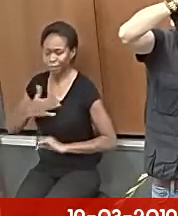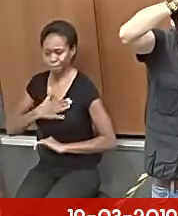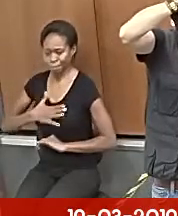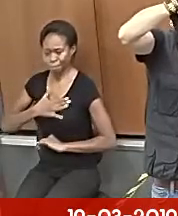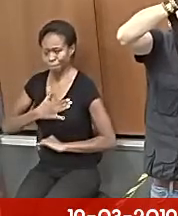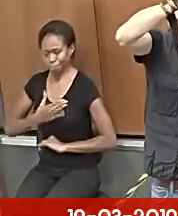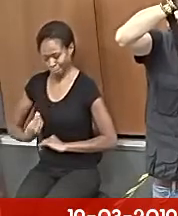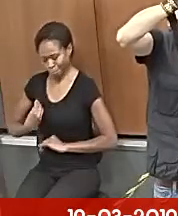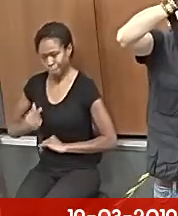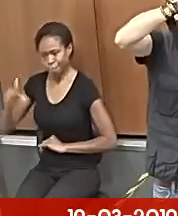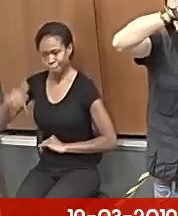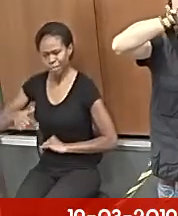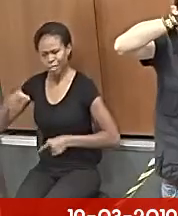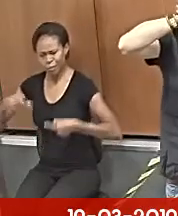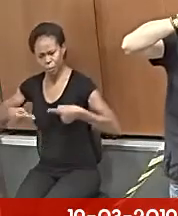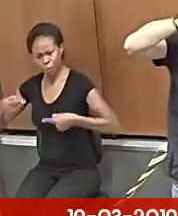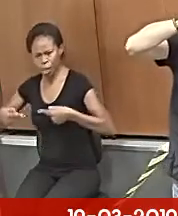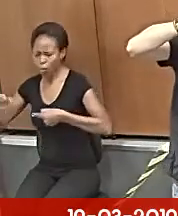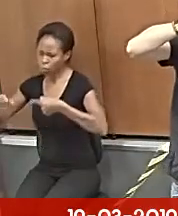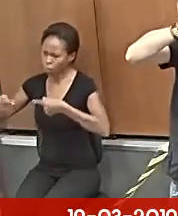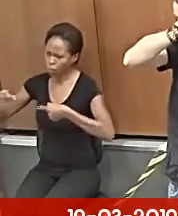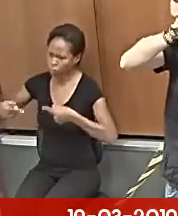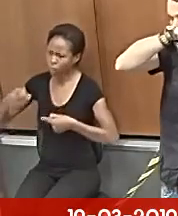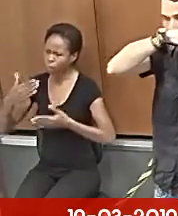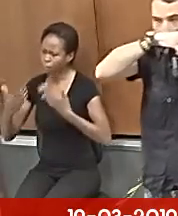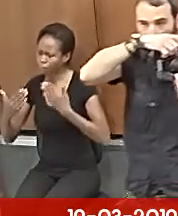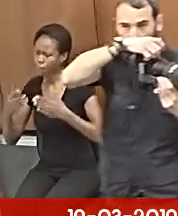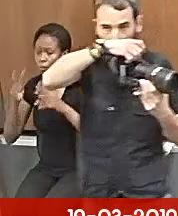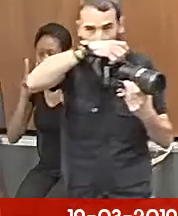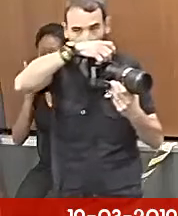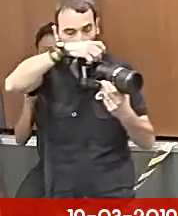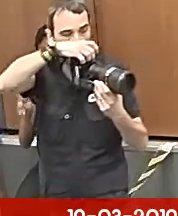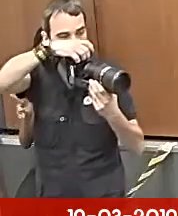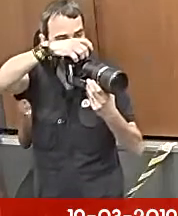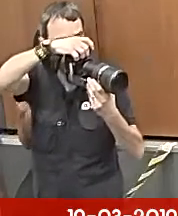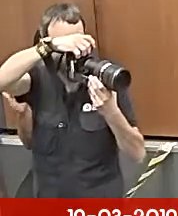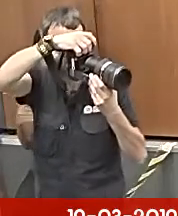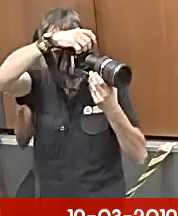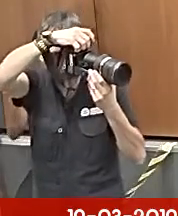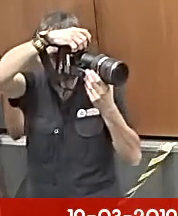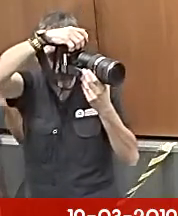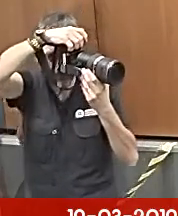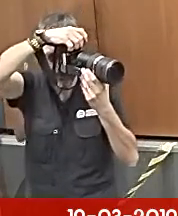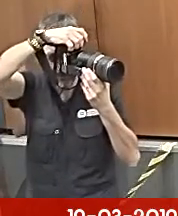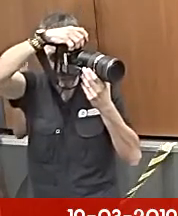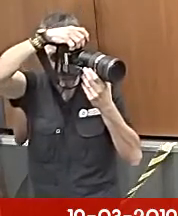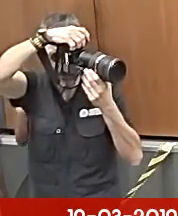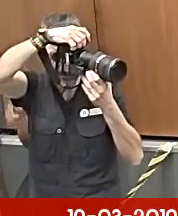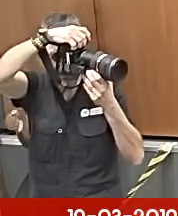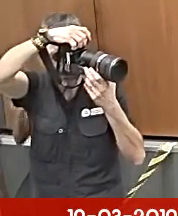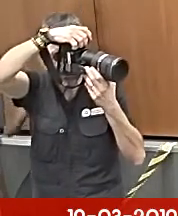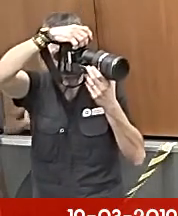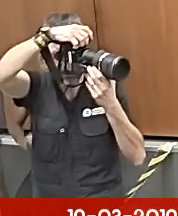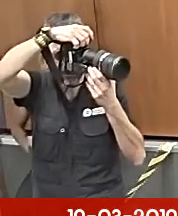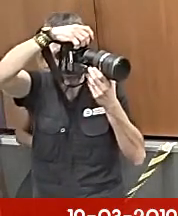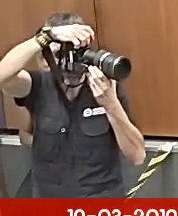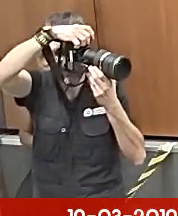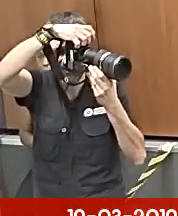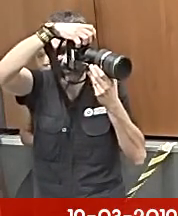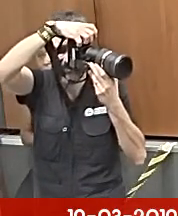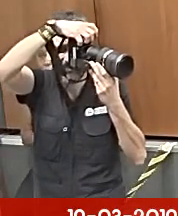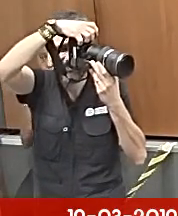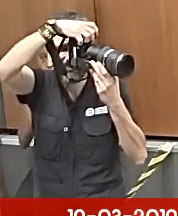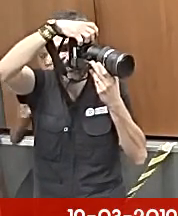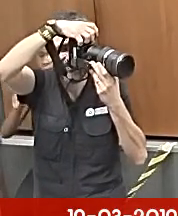e vendo tanta discussão produtiva a sobretudo a respeito da inclusão da pessoa com deficiência é seguindo a temática